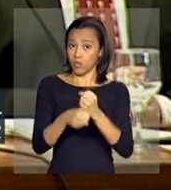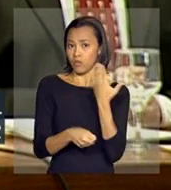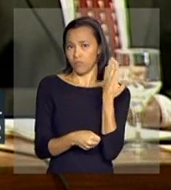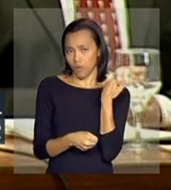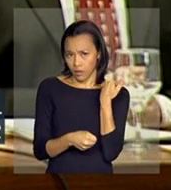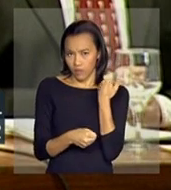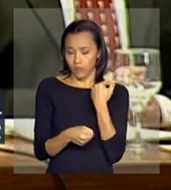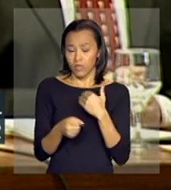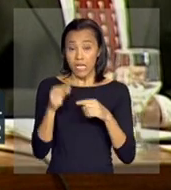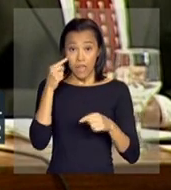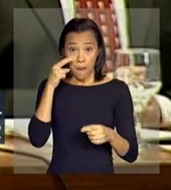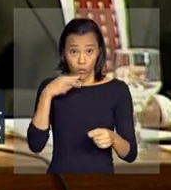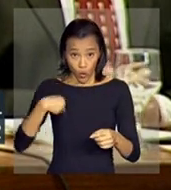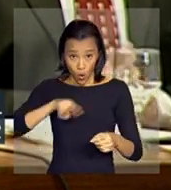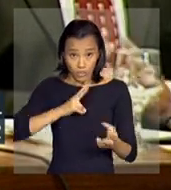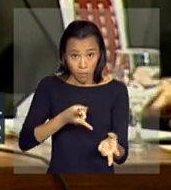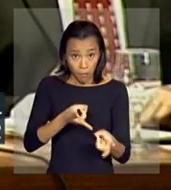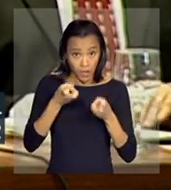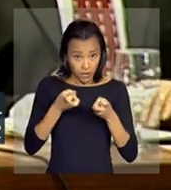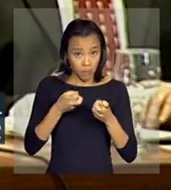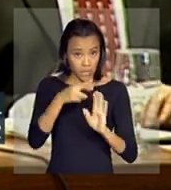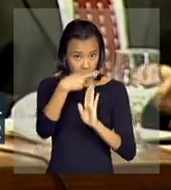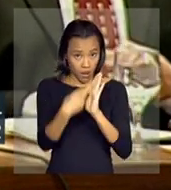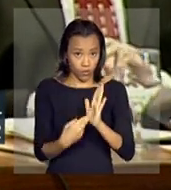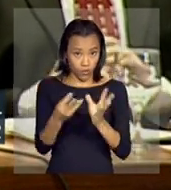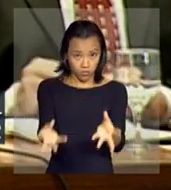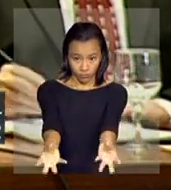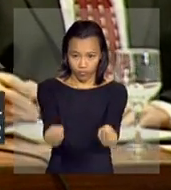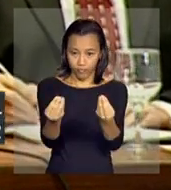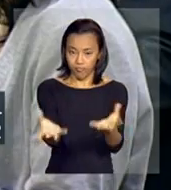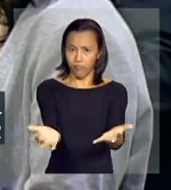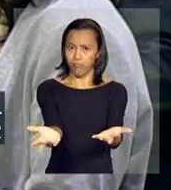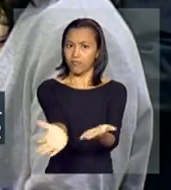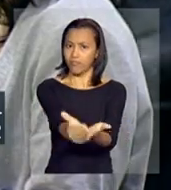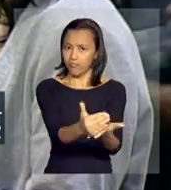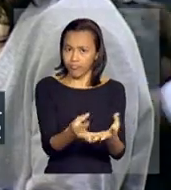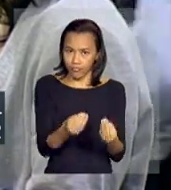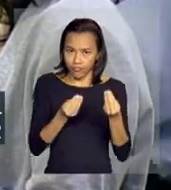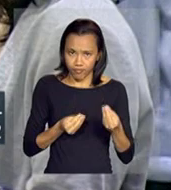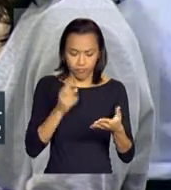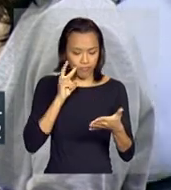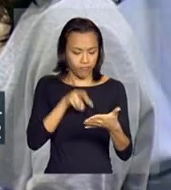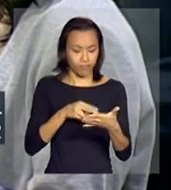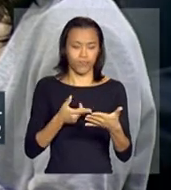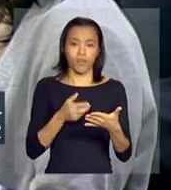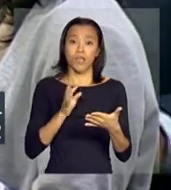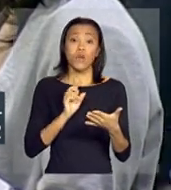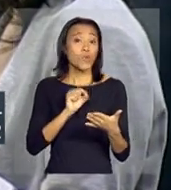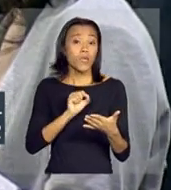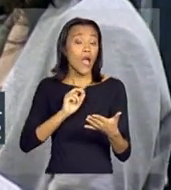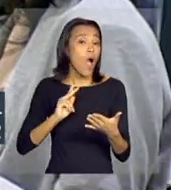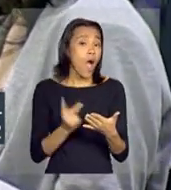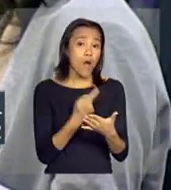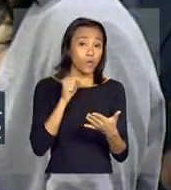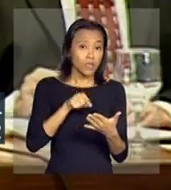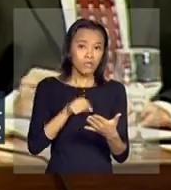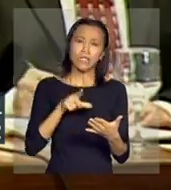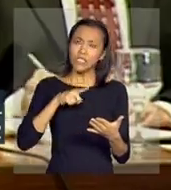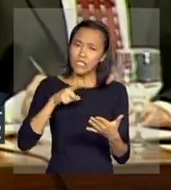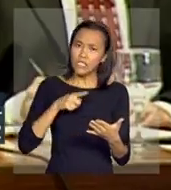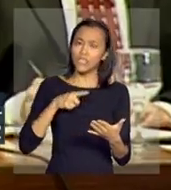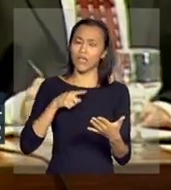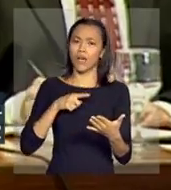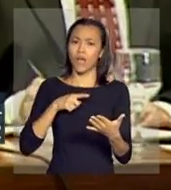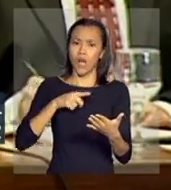Constatamos, nesses relatórios apresentados no final de 11, início de 12, de que havia